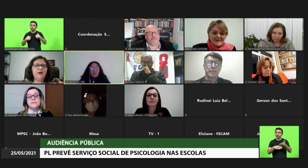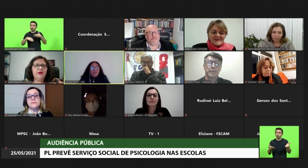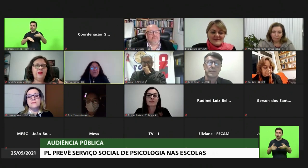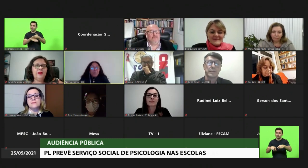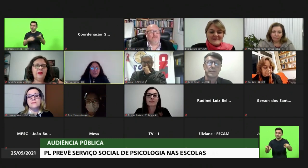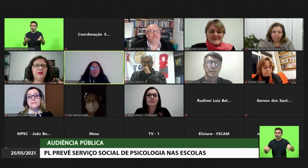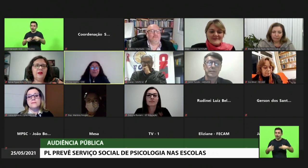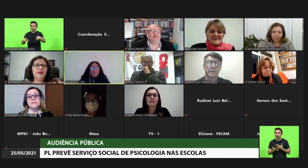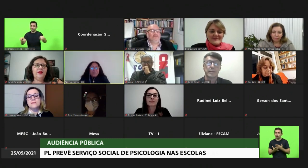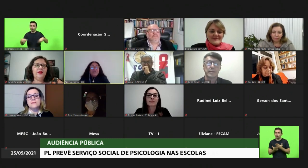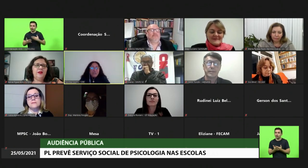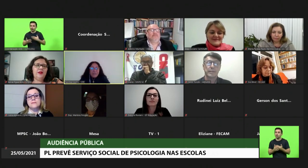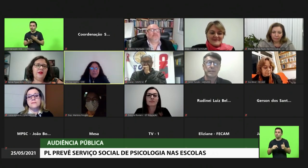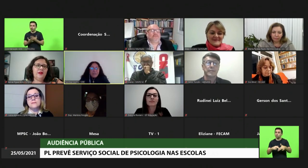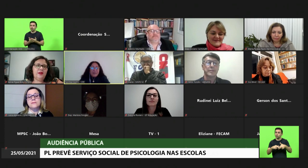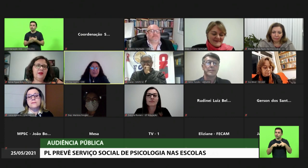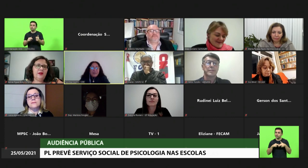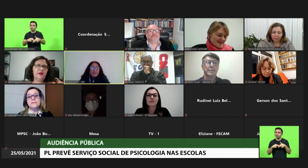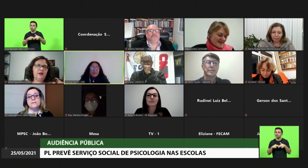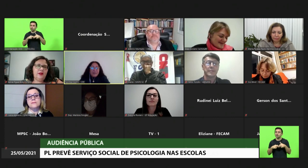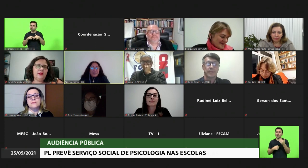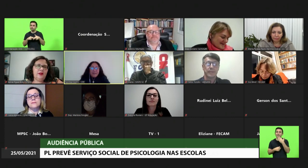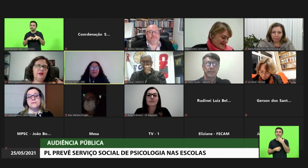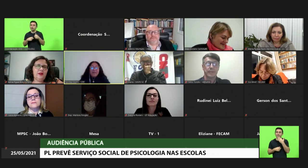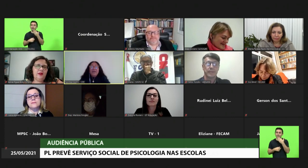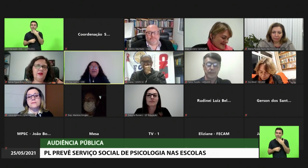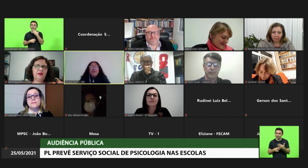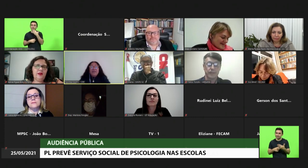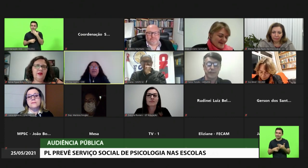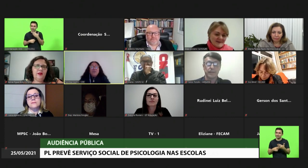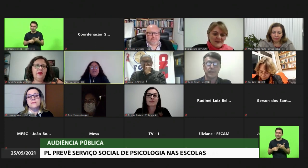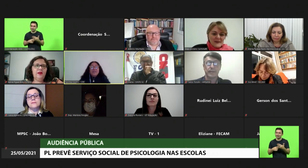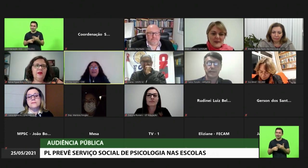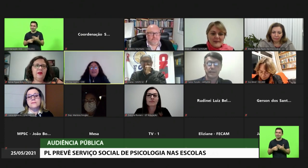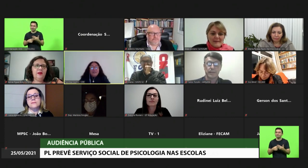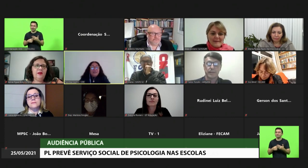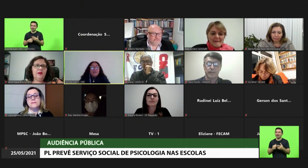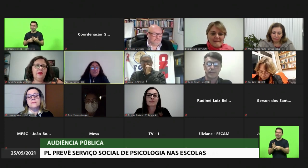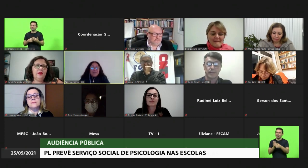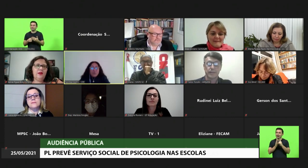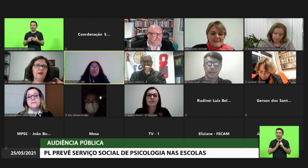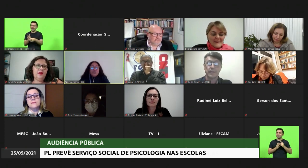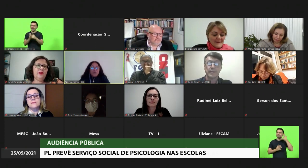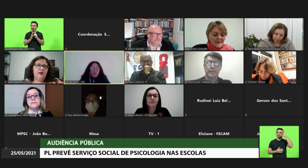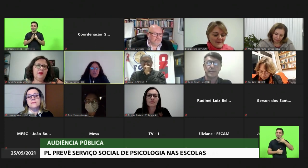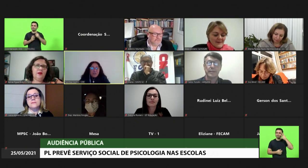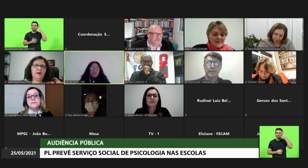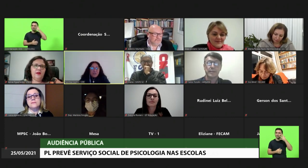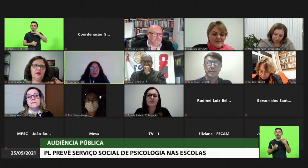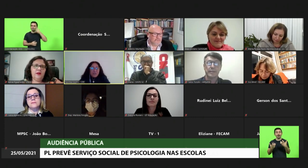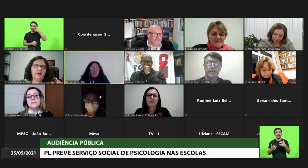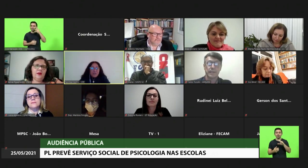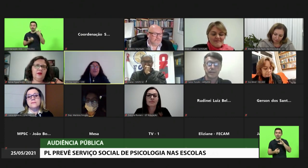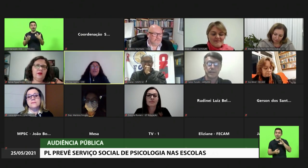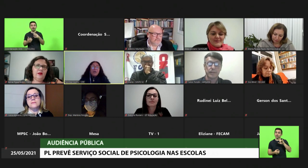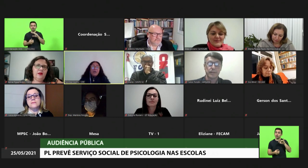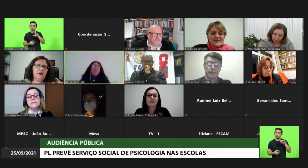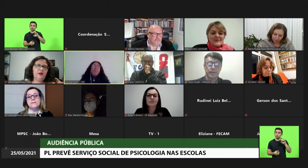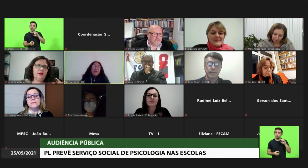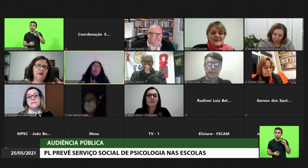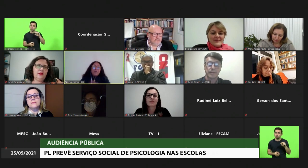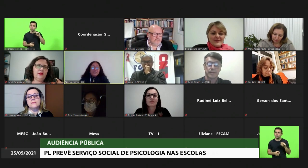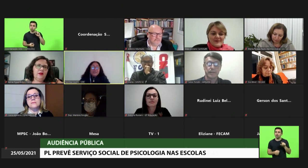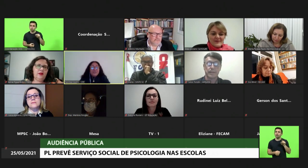pouco. Então, por isso, vou pedir a antecipação da fala e gostaria que o Celso Tondim,